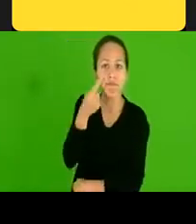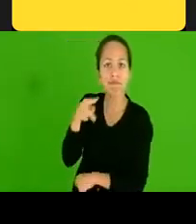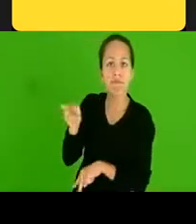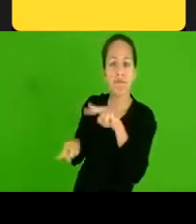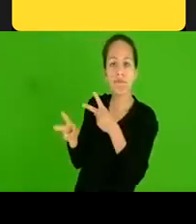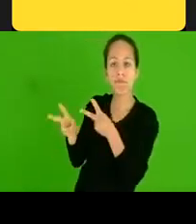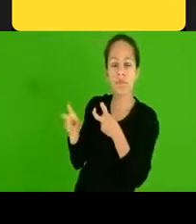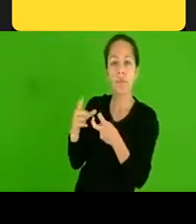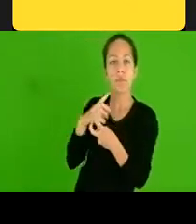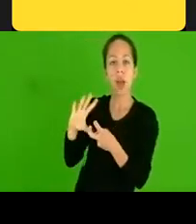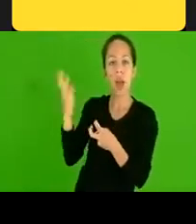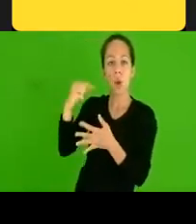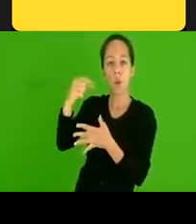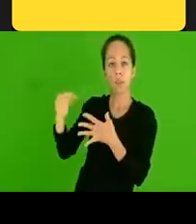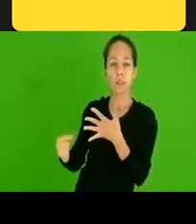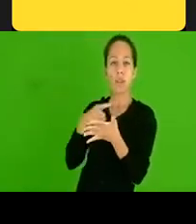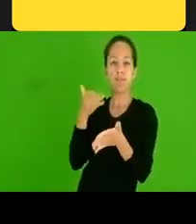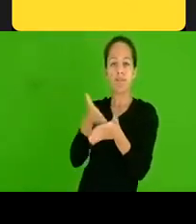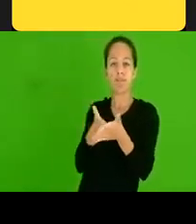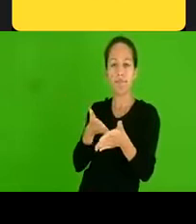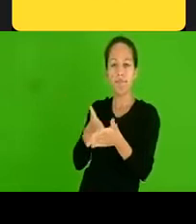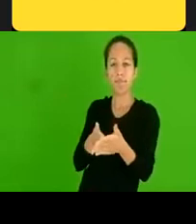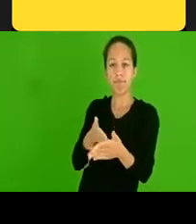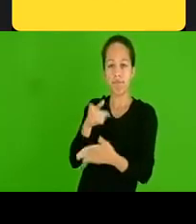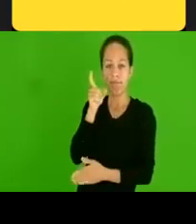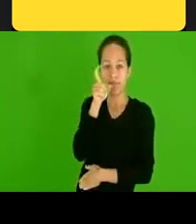falou, essas dificuldades, ou até mesmo